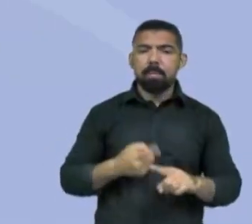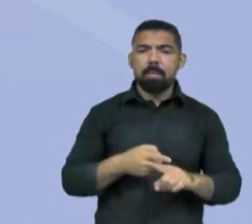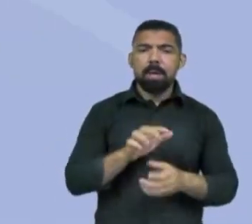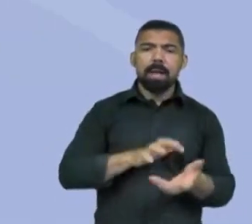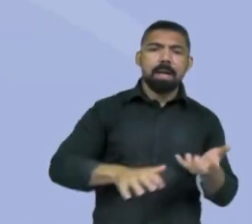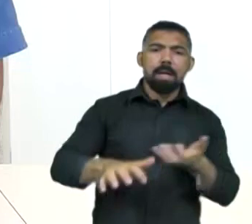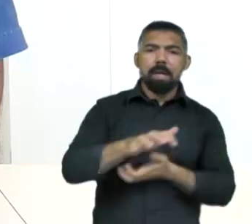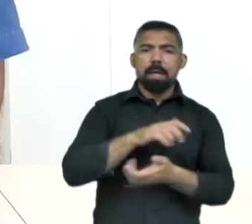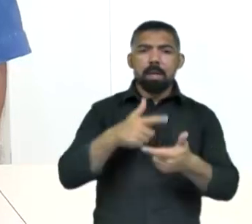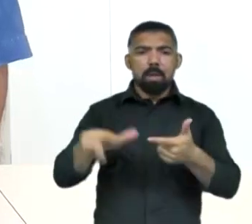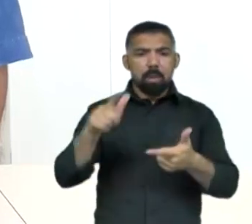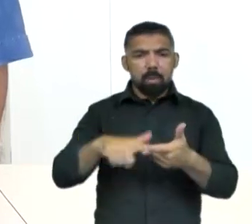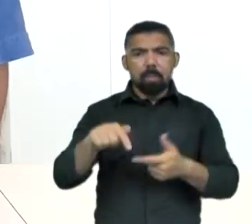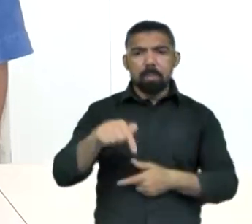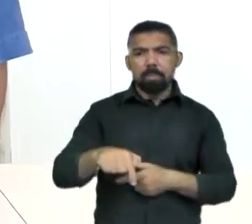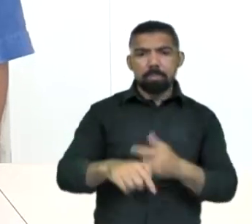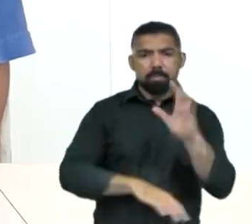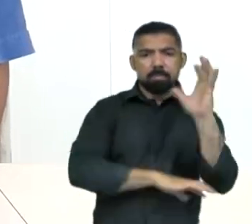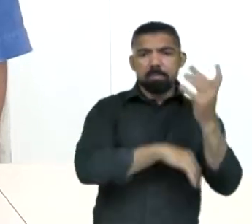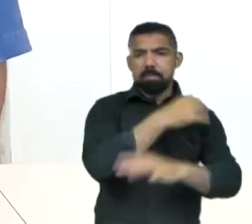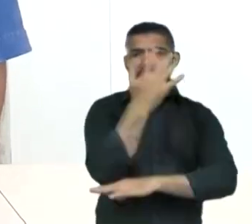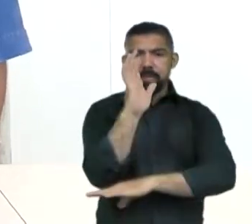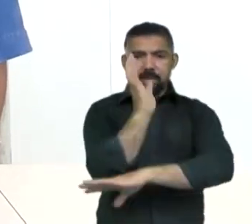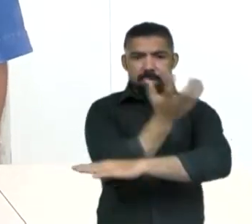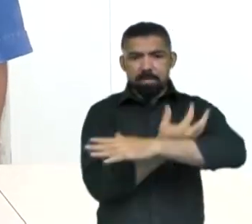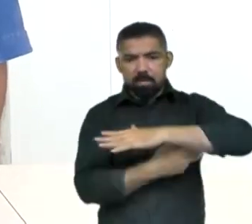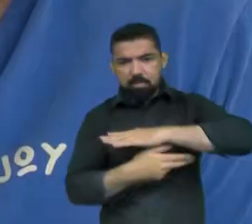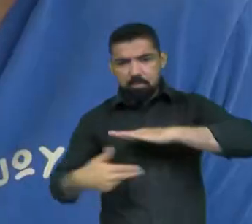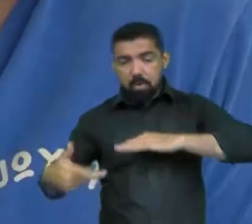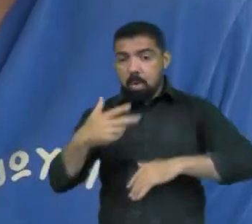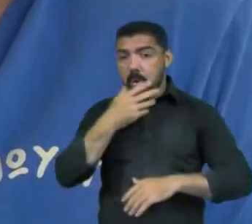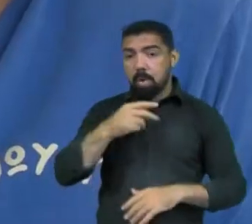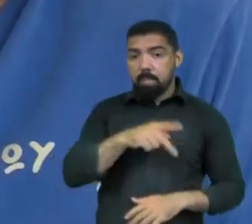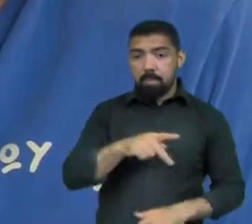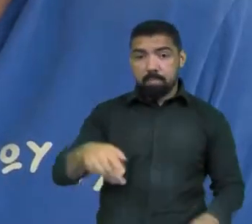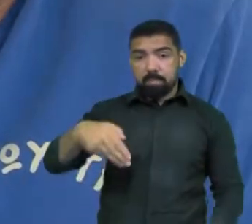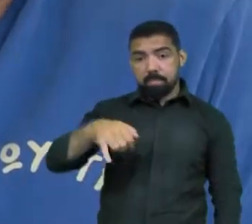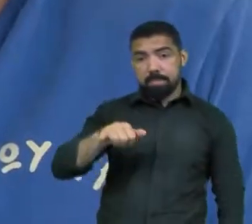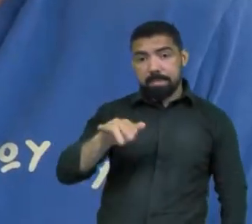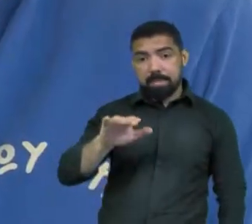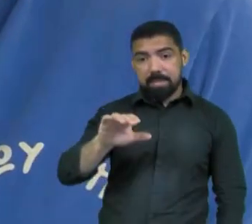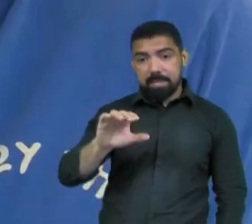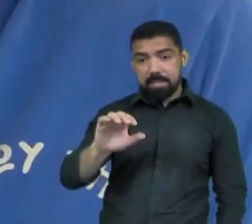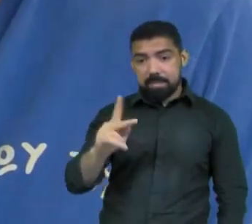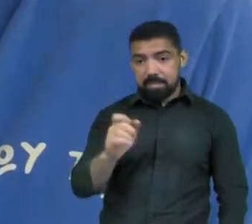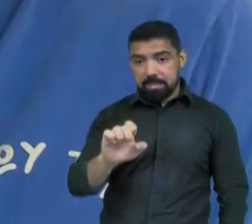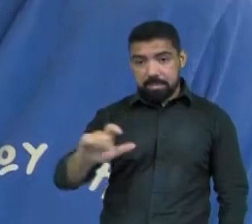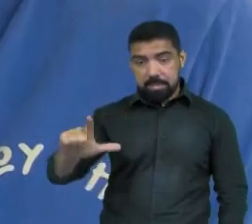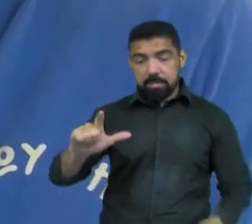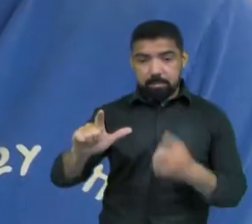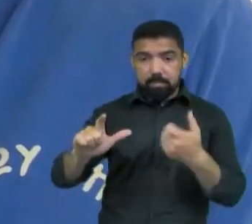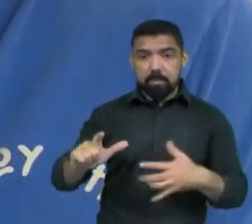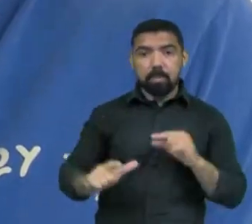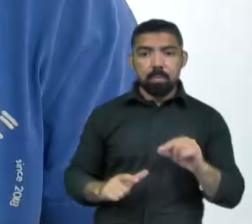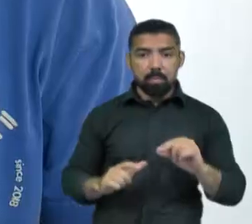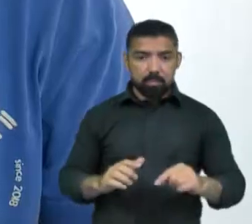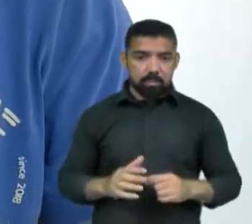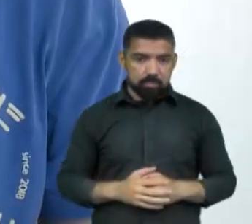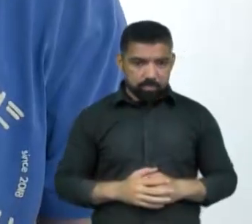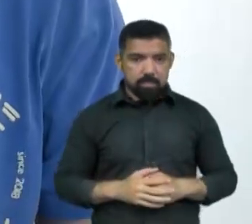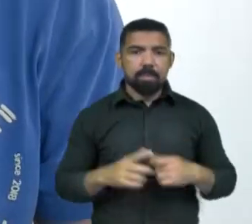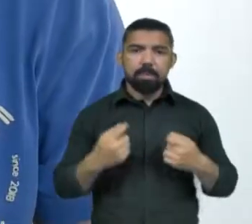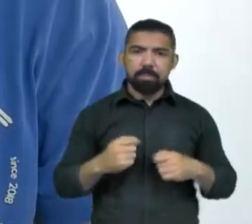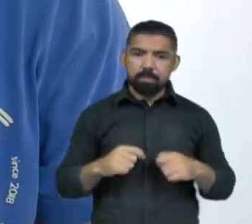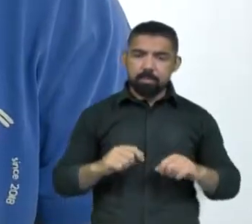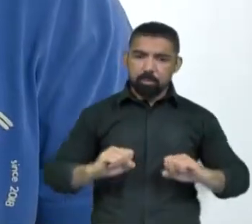no ecossistema. O professor Micael Barbosa reforça a importância da educação ambiental para transformar essa realidade. Por